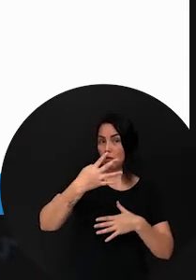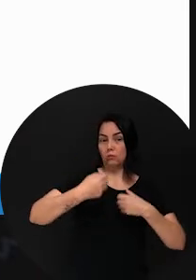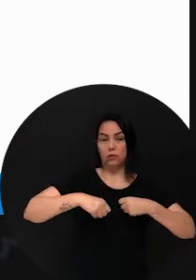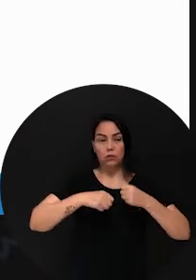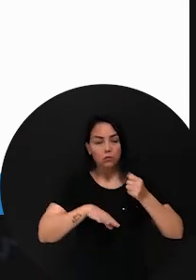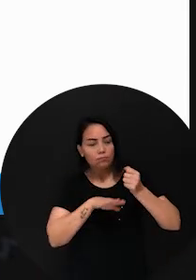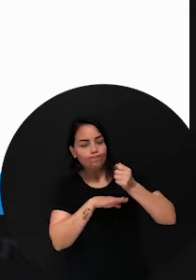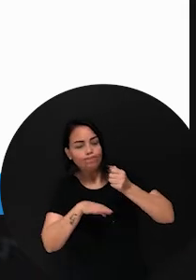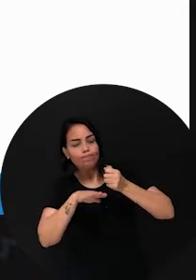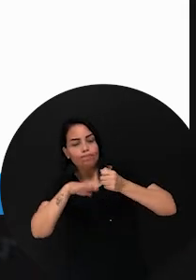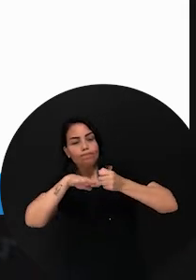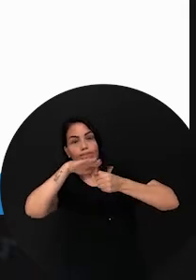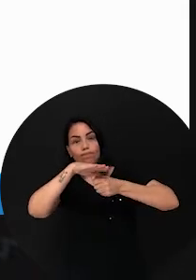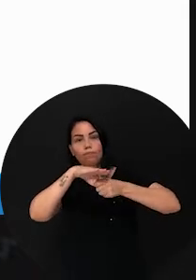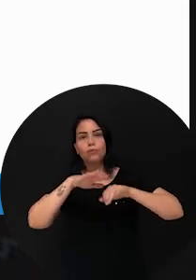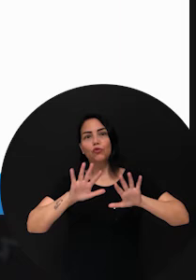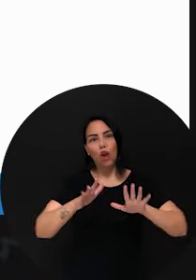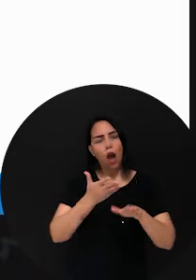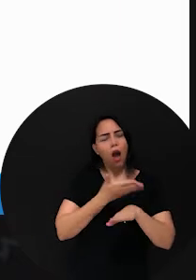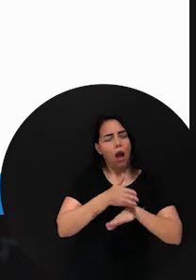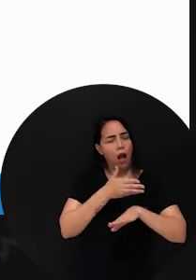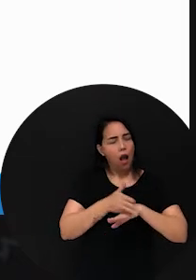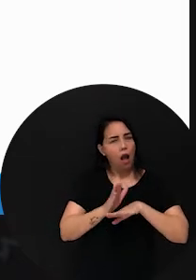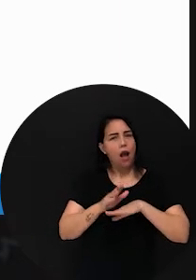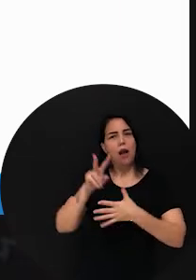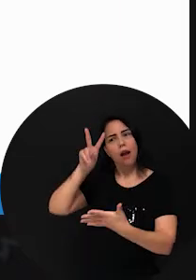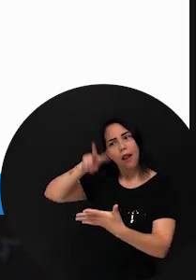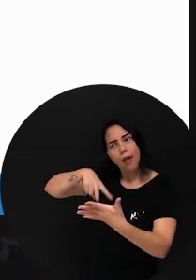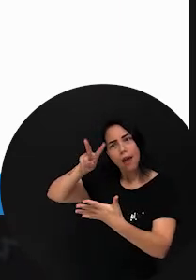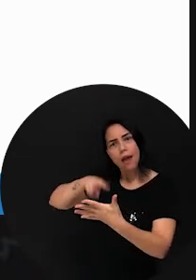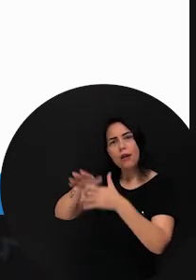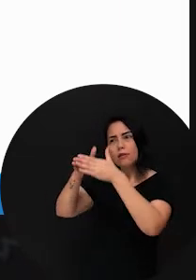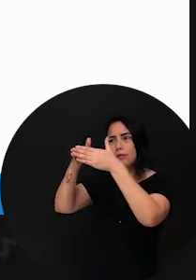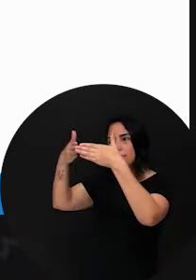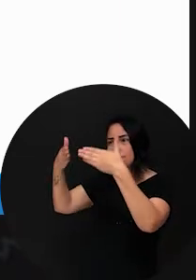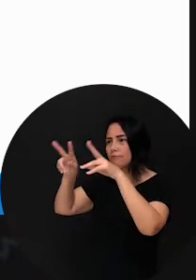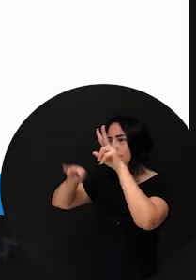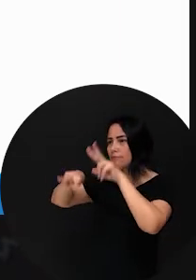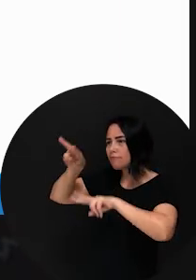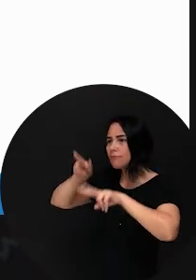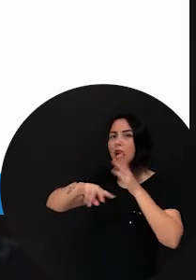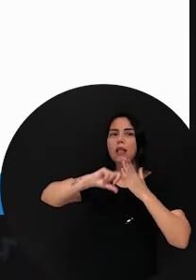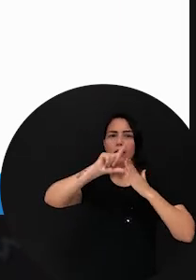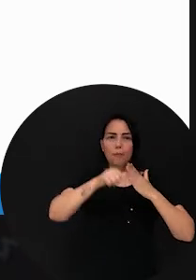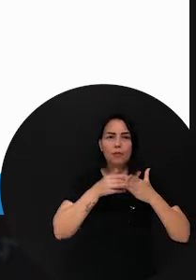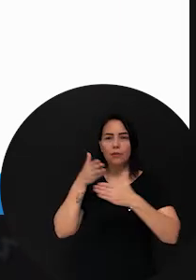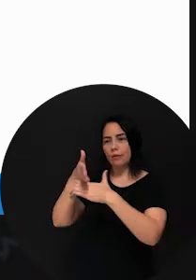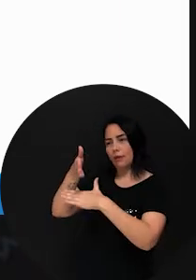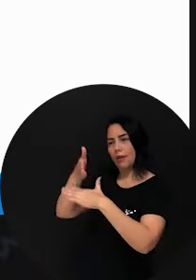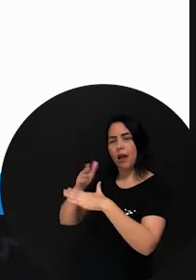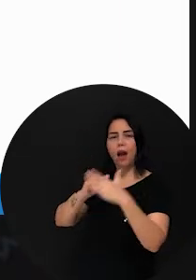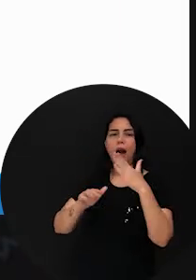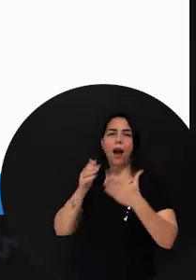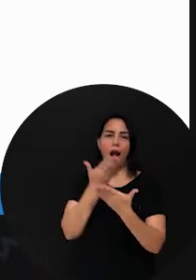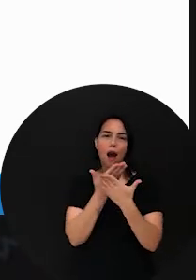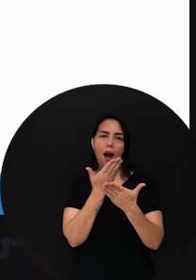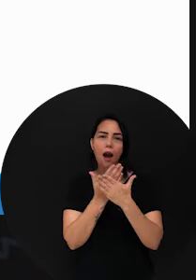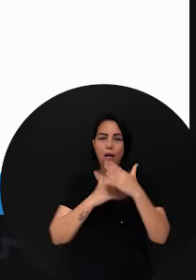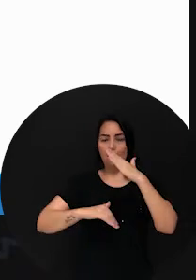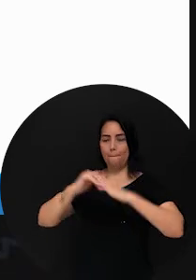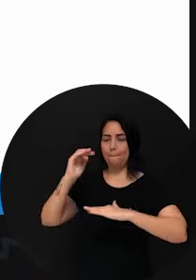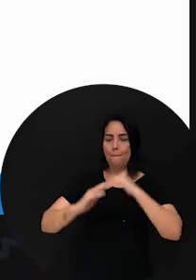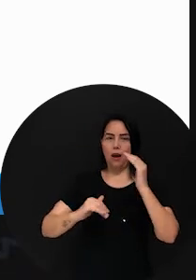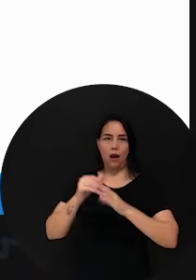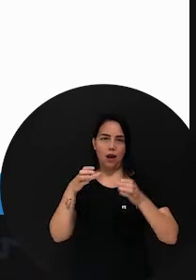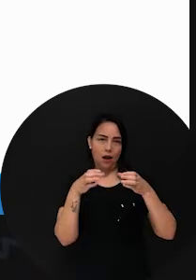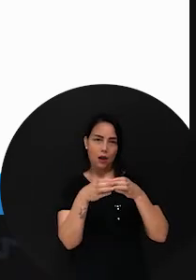a leitura das notas. Aí sim ele vai participar da aula de prática em conjunto, que são pequenos grupos,